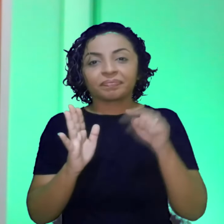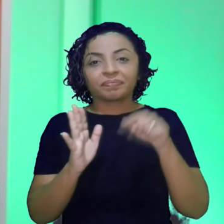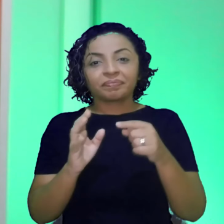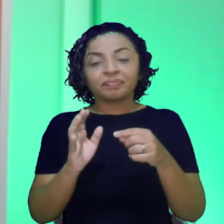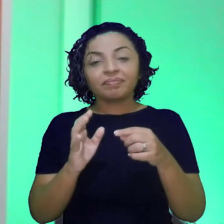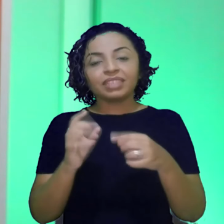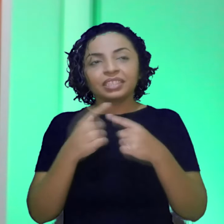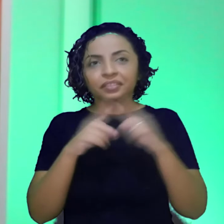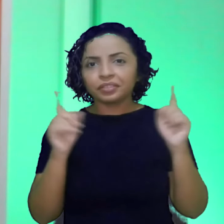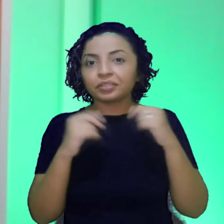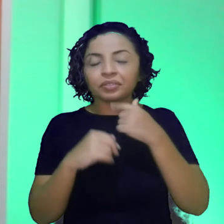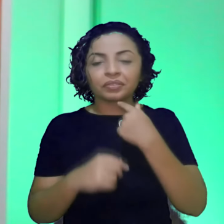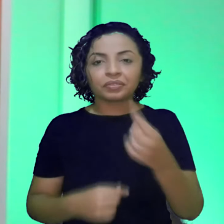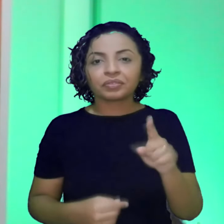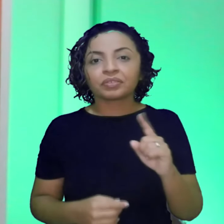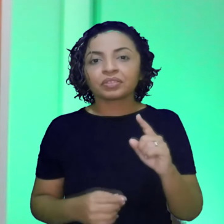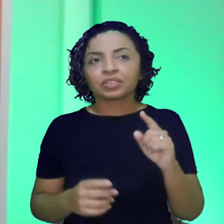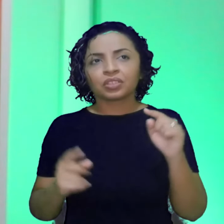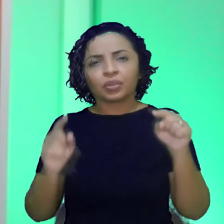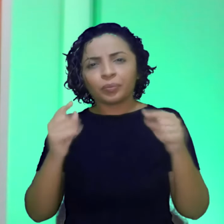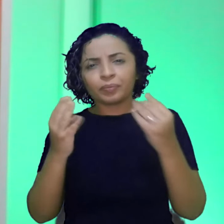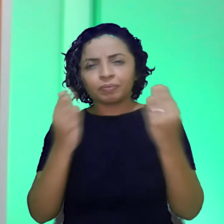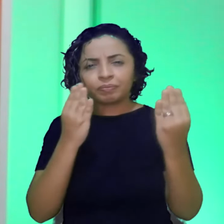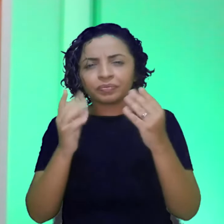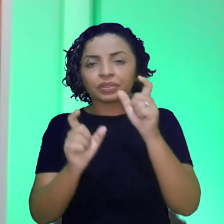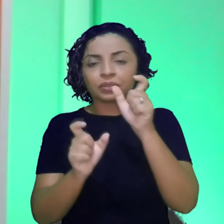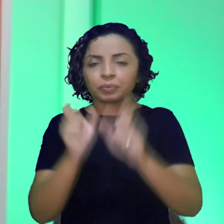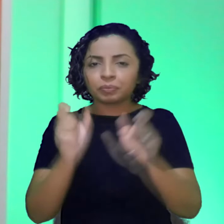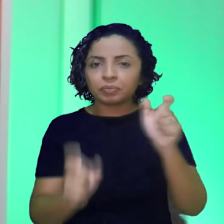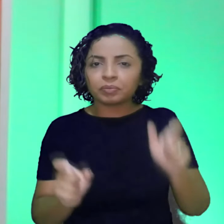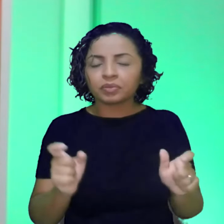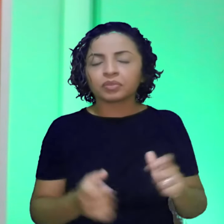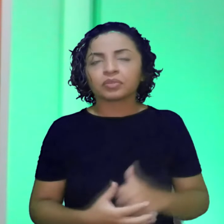E ele relaciona por vários perfis,